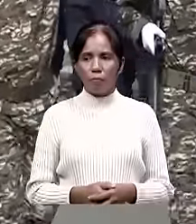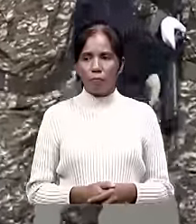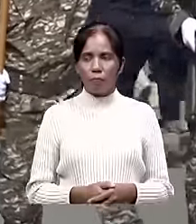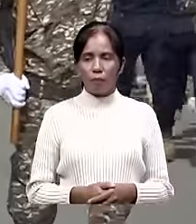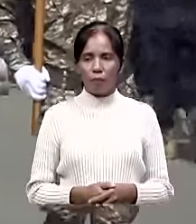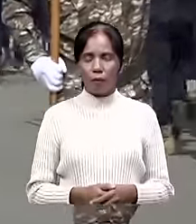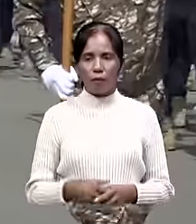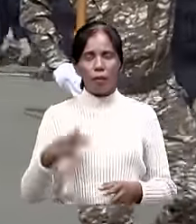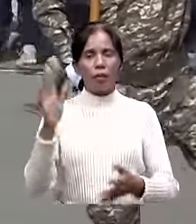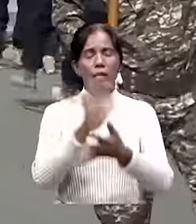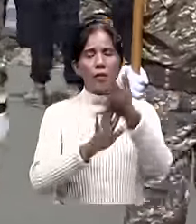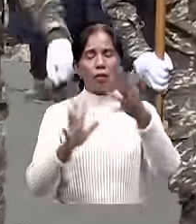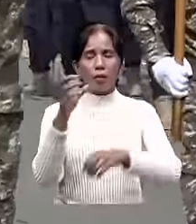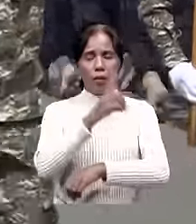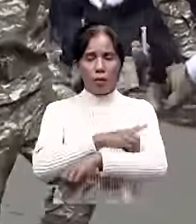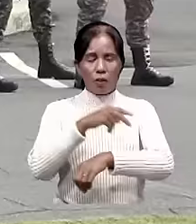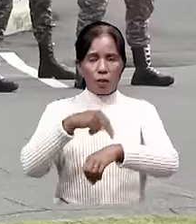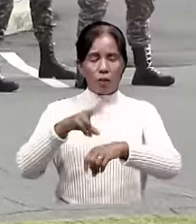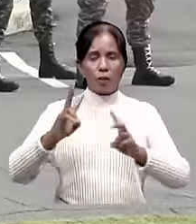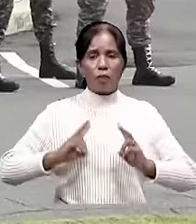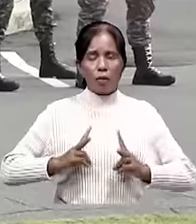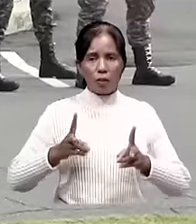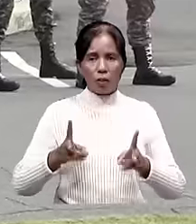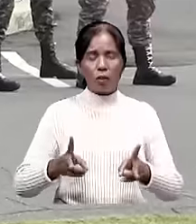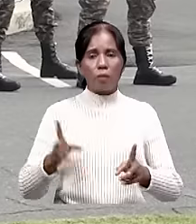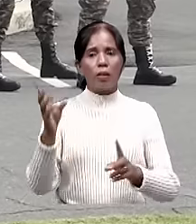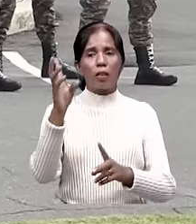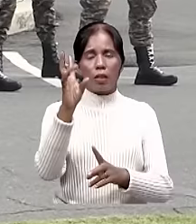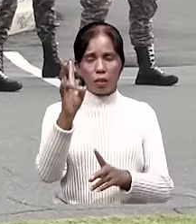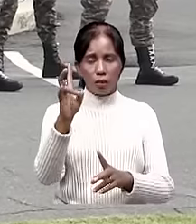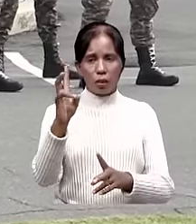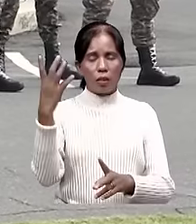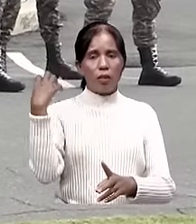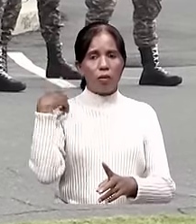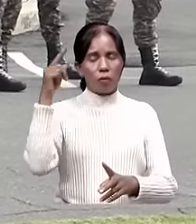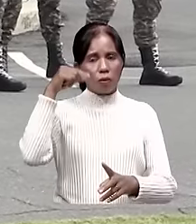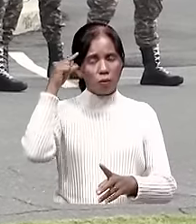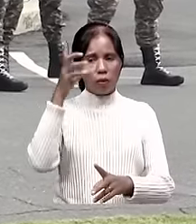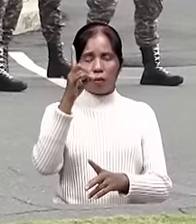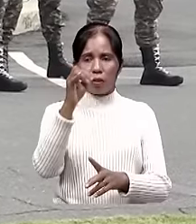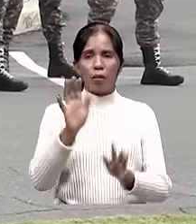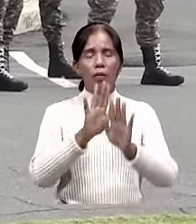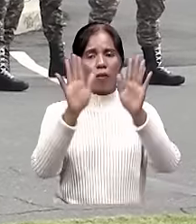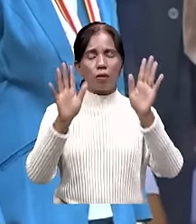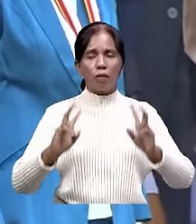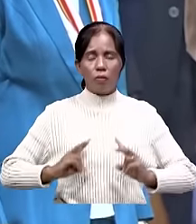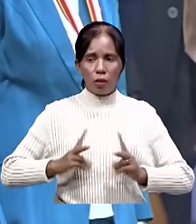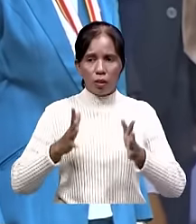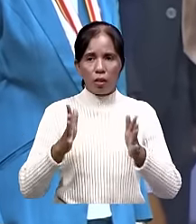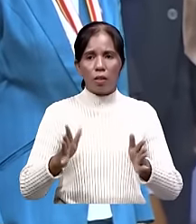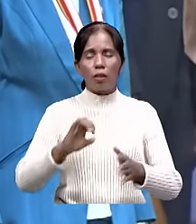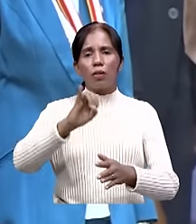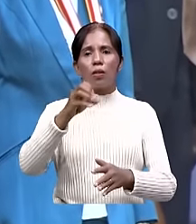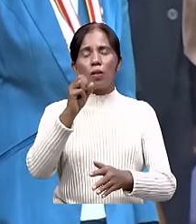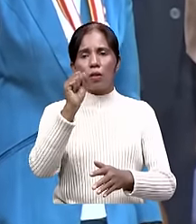Ia ambitu komemorasan lor nasional veteranus badala hitu nebe halau ia palasi govern di lilu minggu ne veteranus Zé Agostino Siqueira